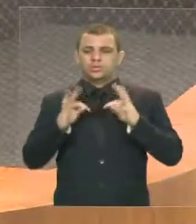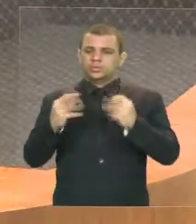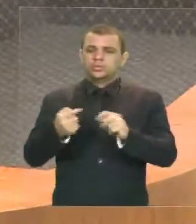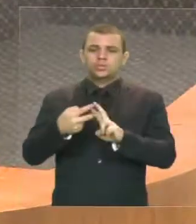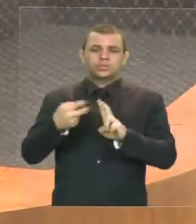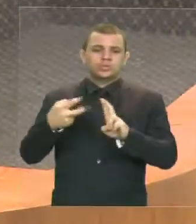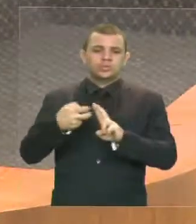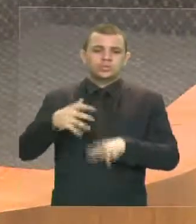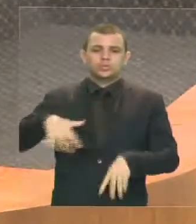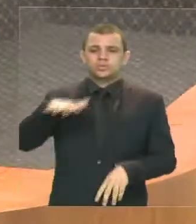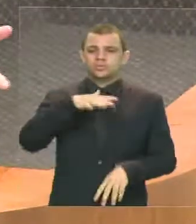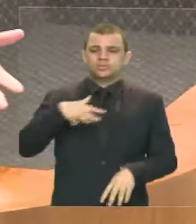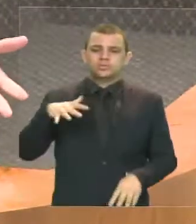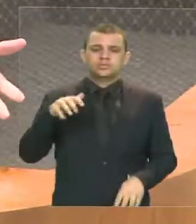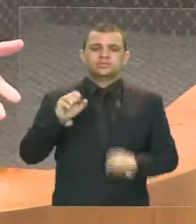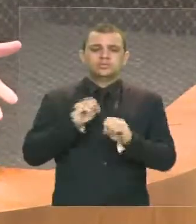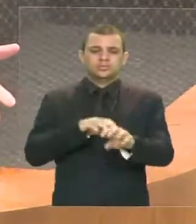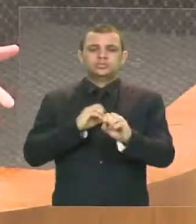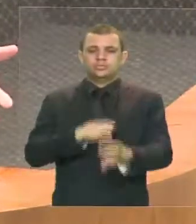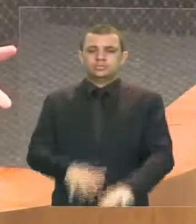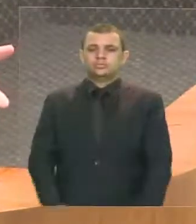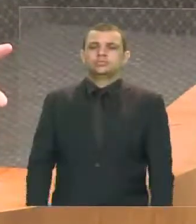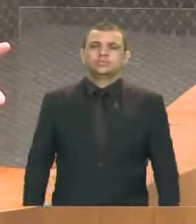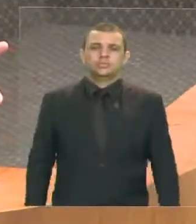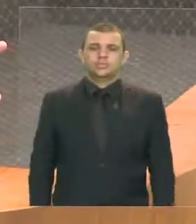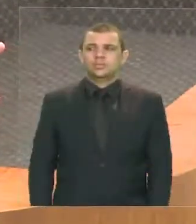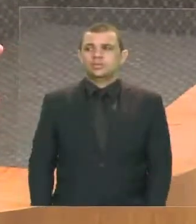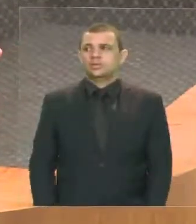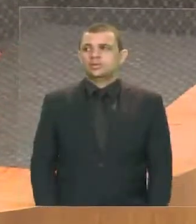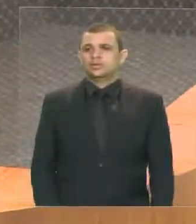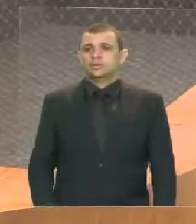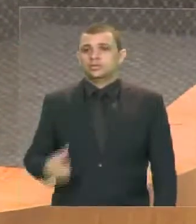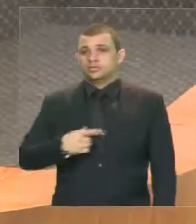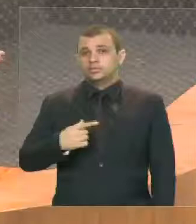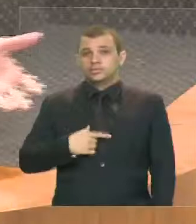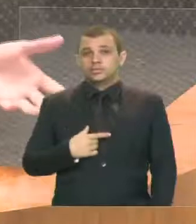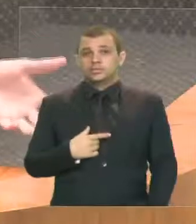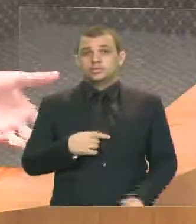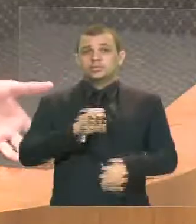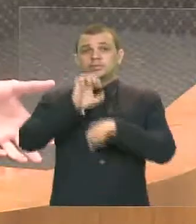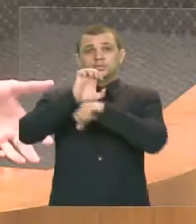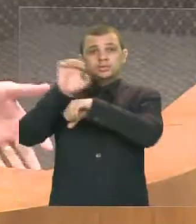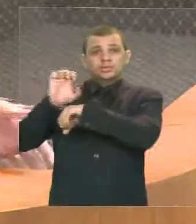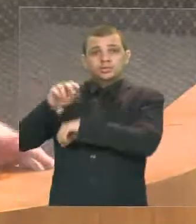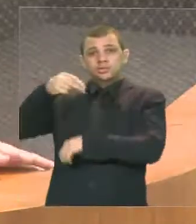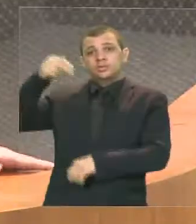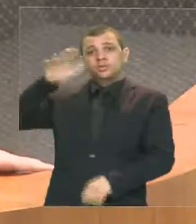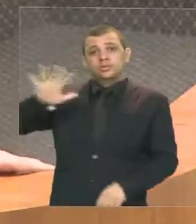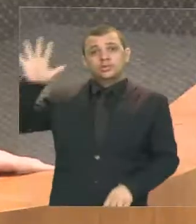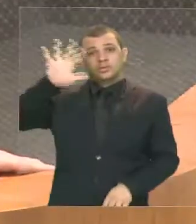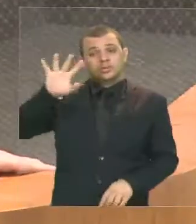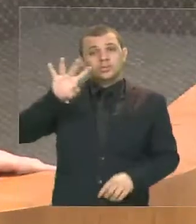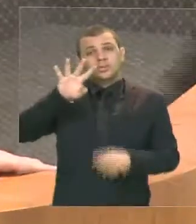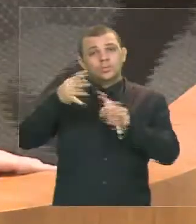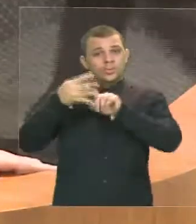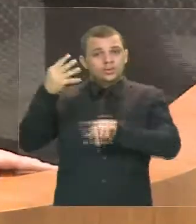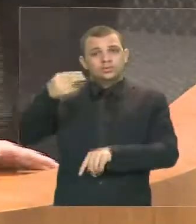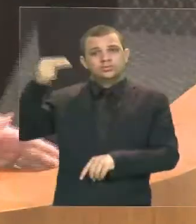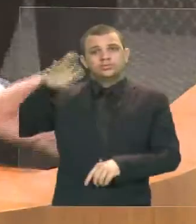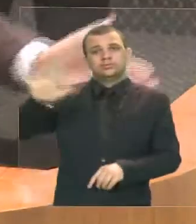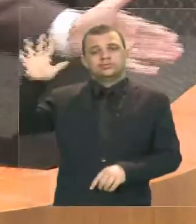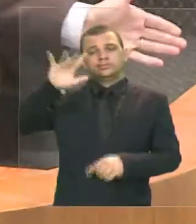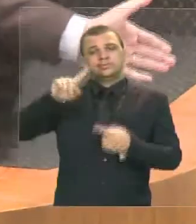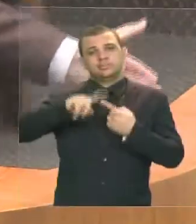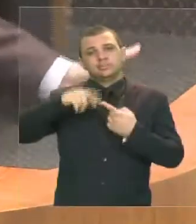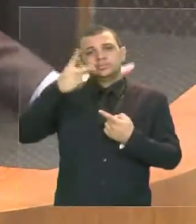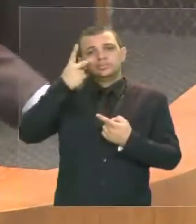educação. E dos 4 estados do Nordeste, Ceará, Paraíba, Bahia e o Maranhão.